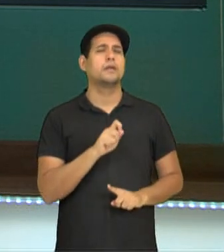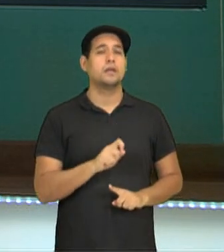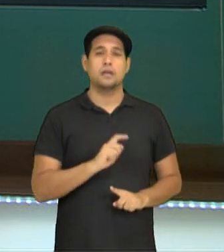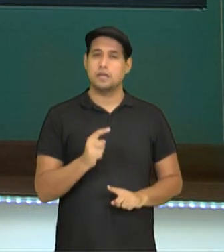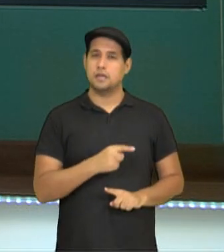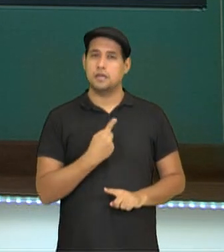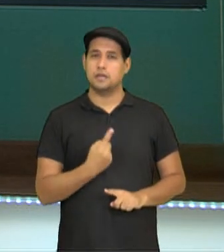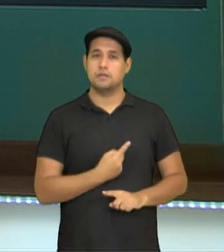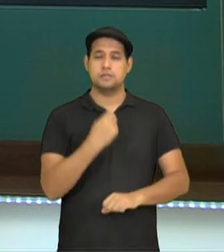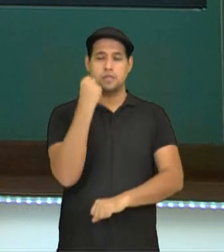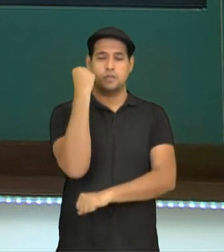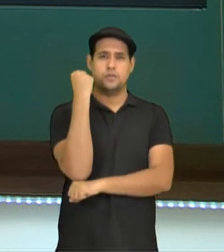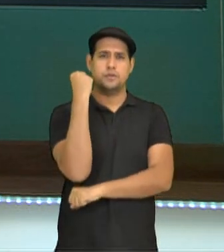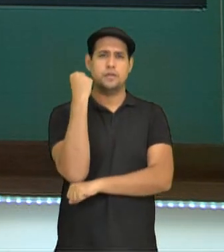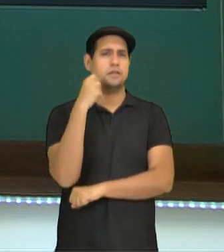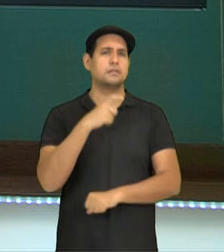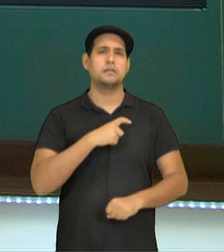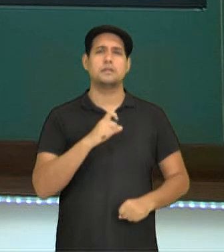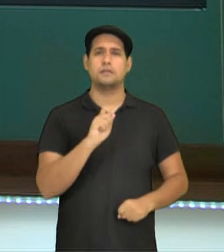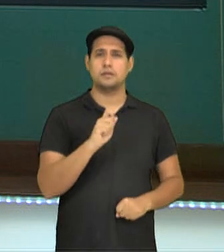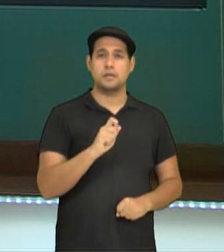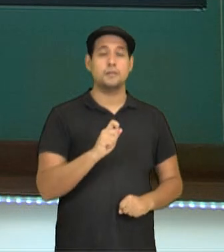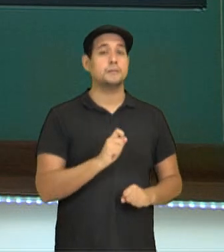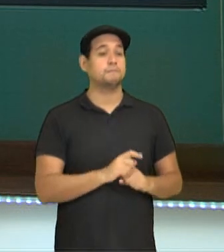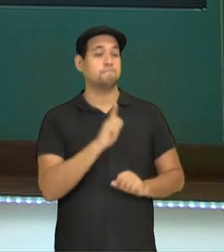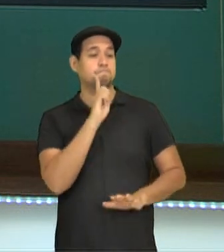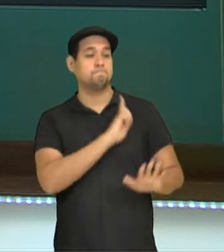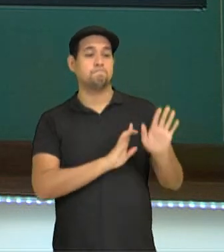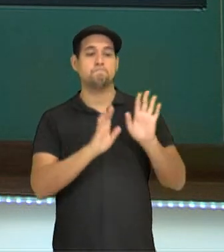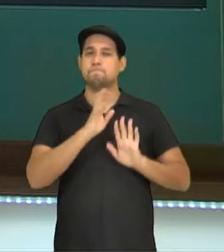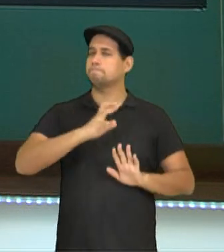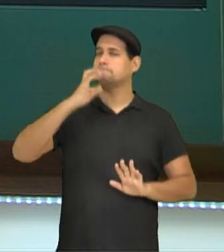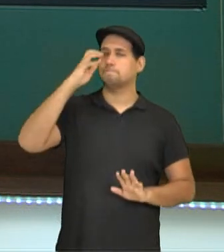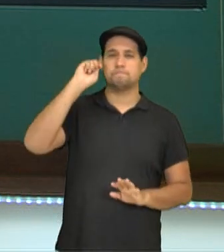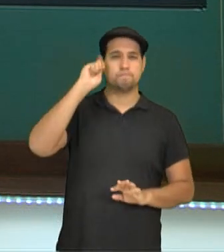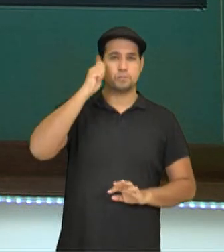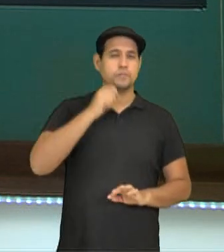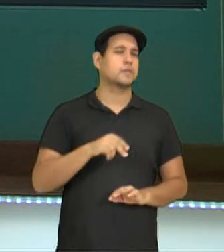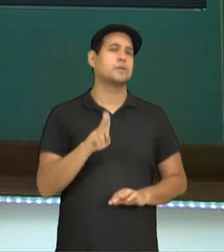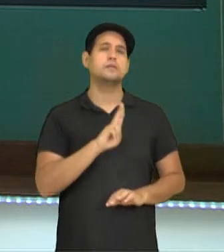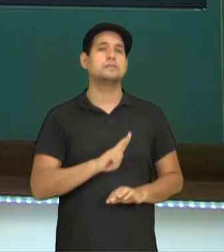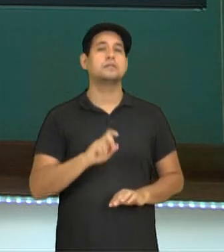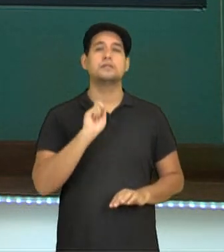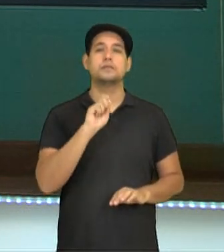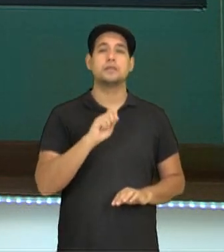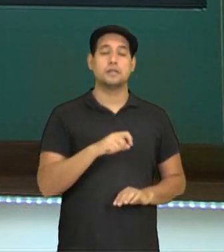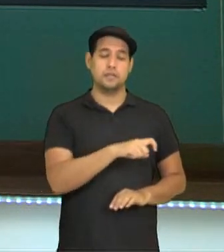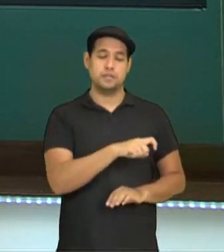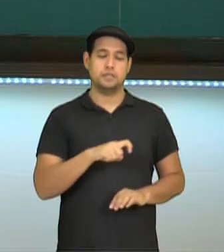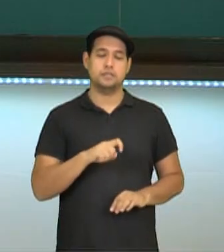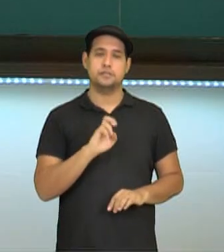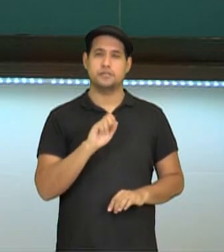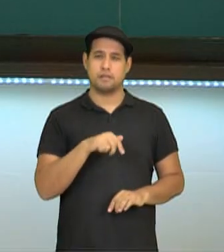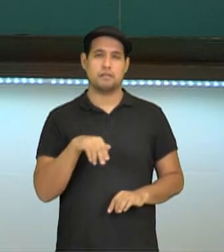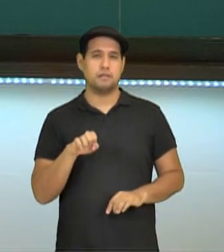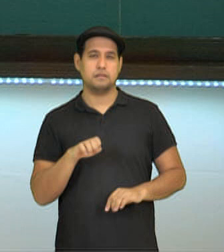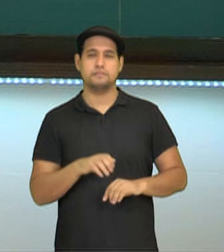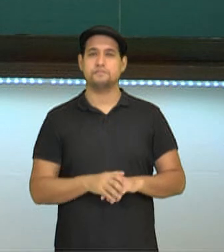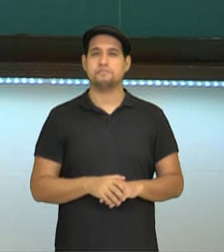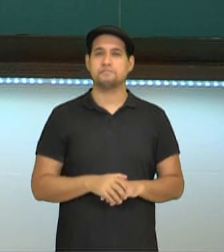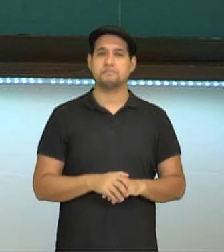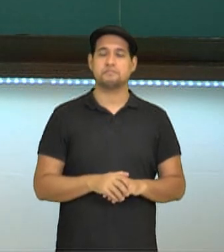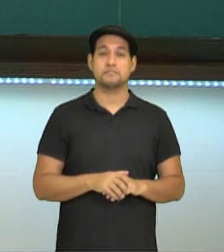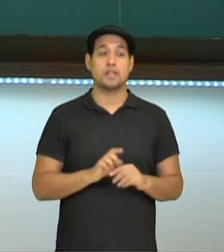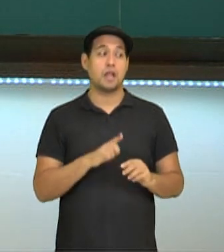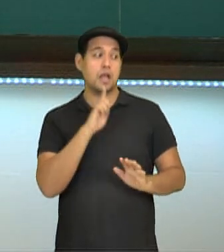a nossa torre branca está ameaçando o rei preto, aplicando um cheque, ou seja, ela